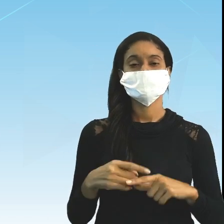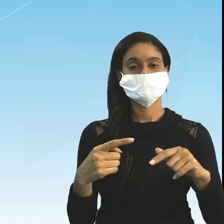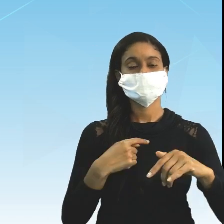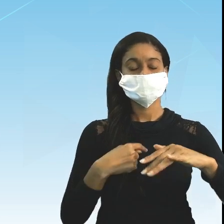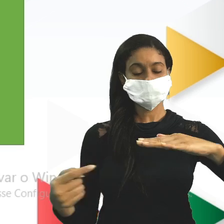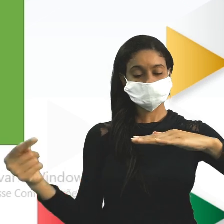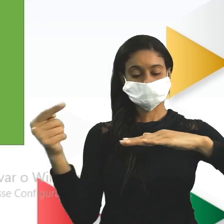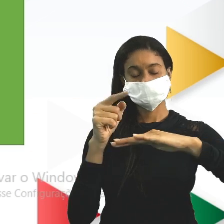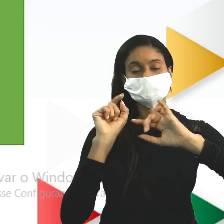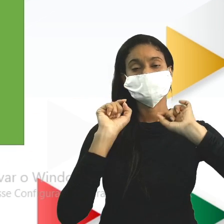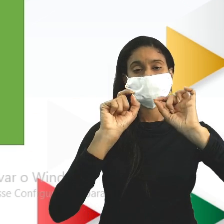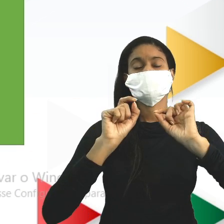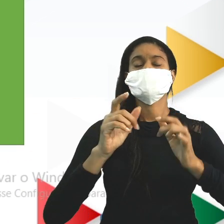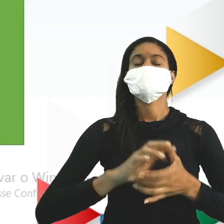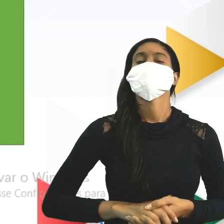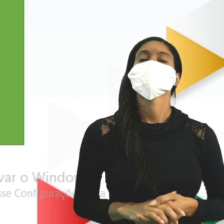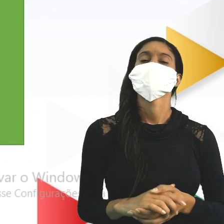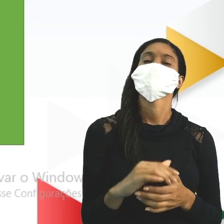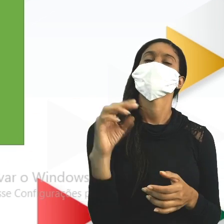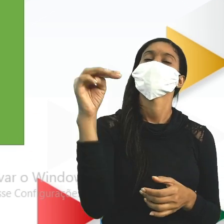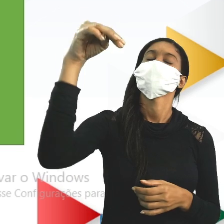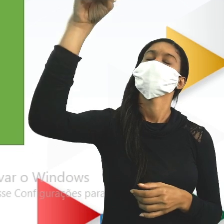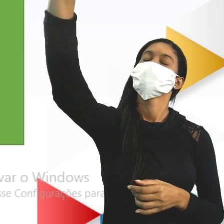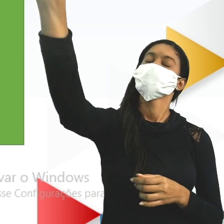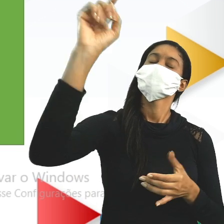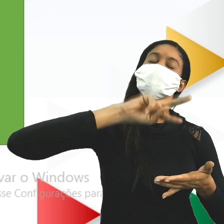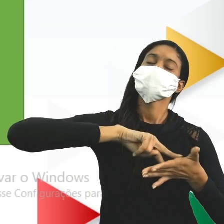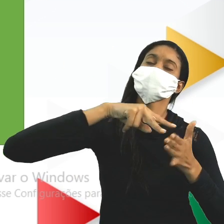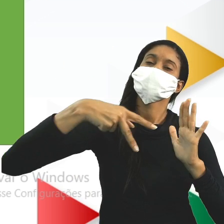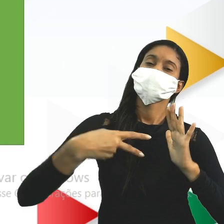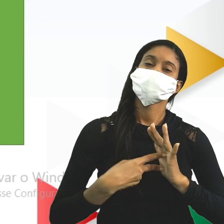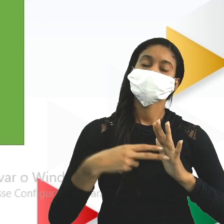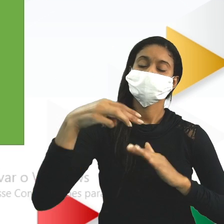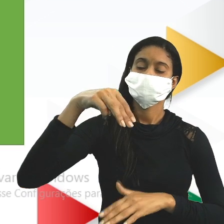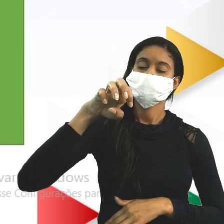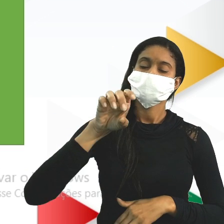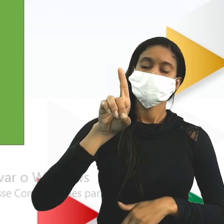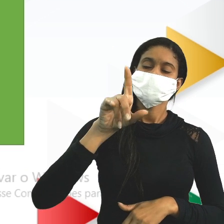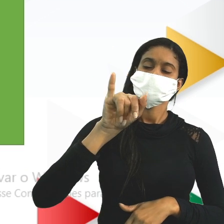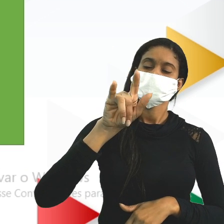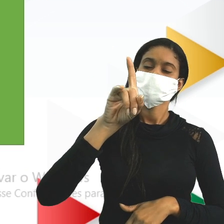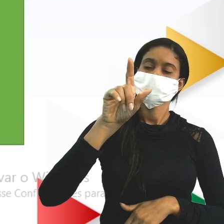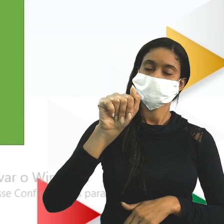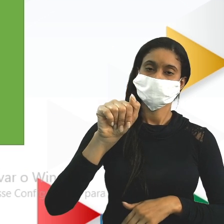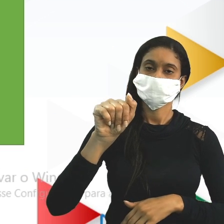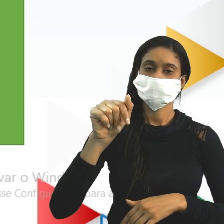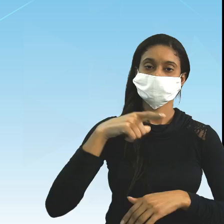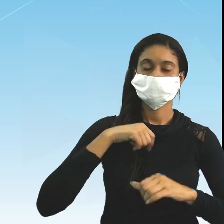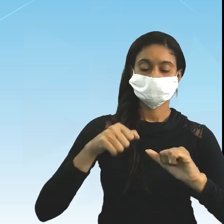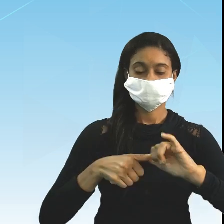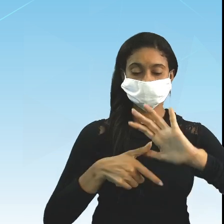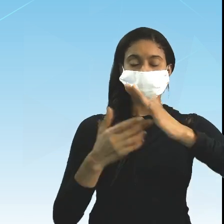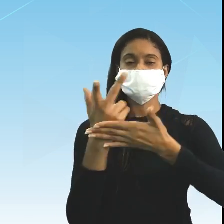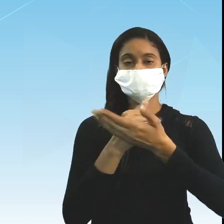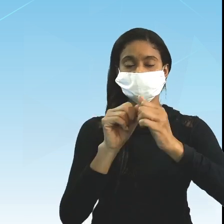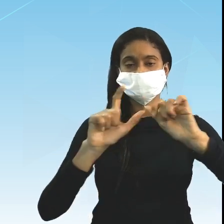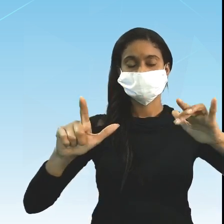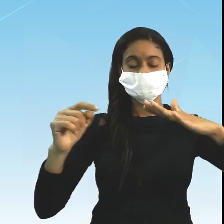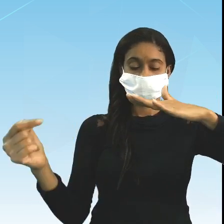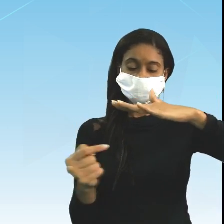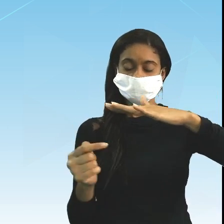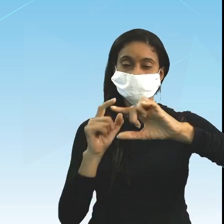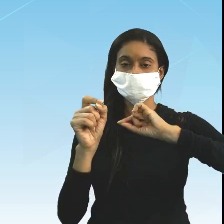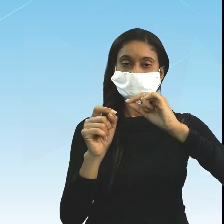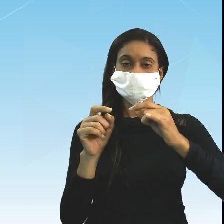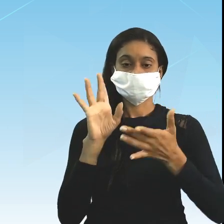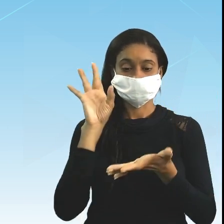vai representar medida no mapa e o denominador é a medida que está na superfície real. Prof,